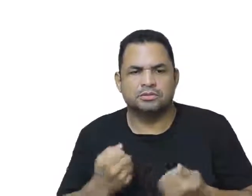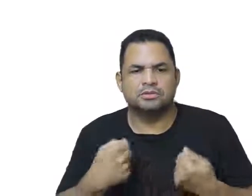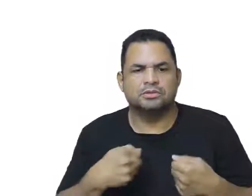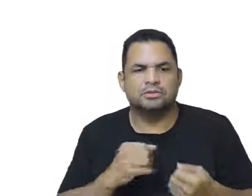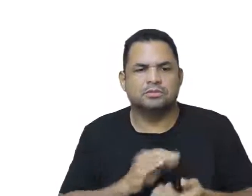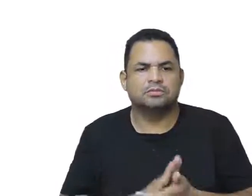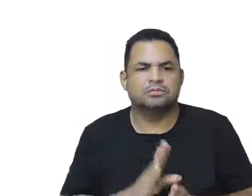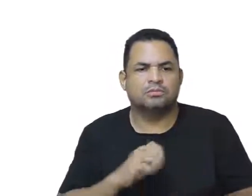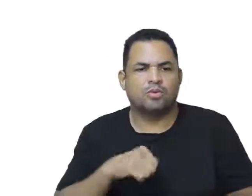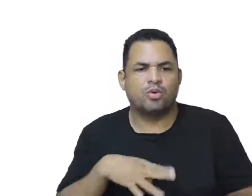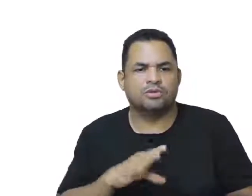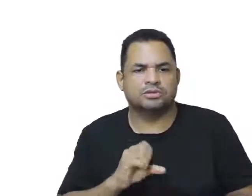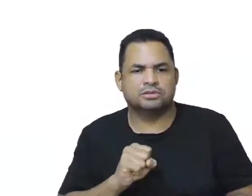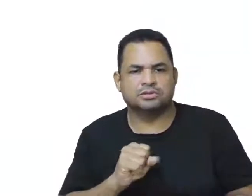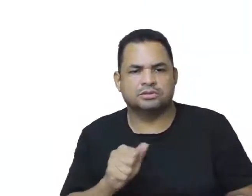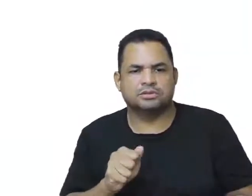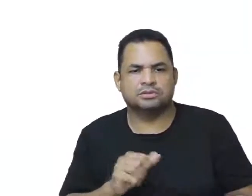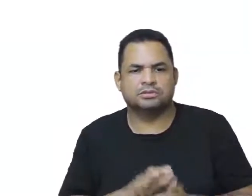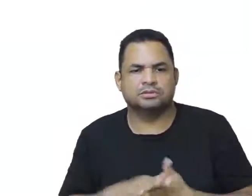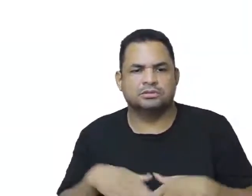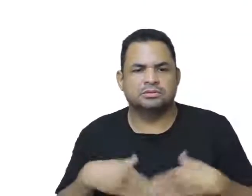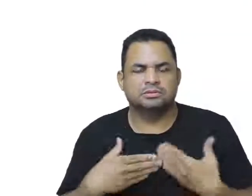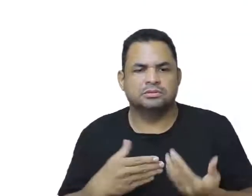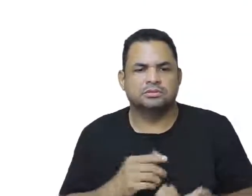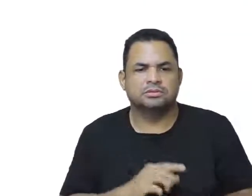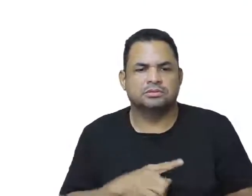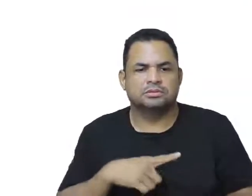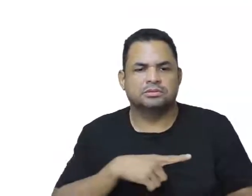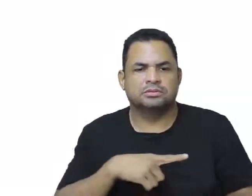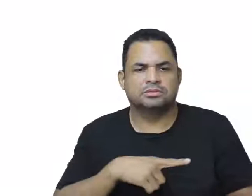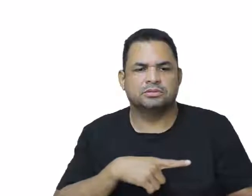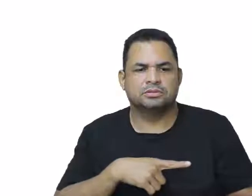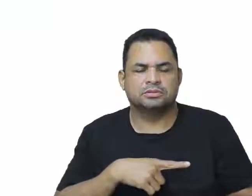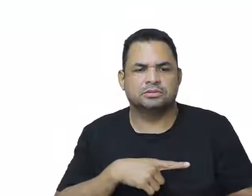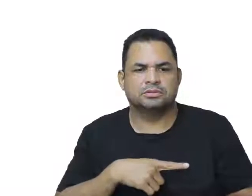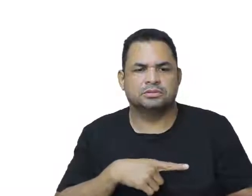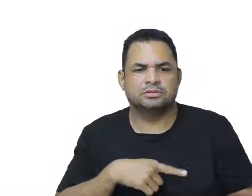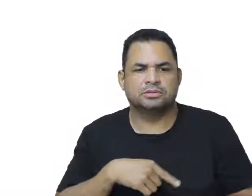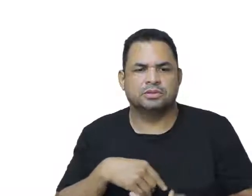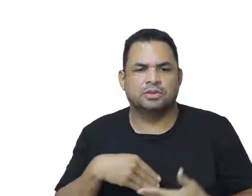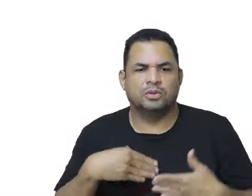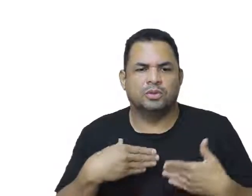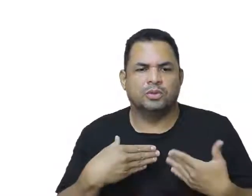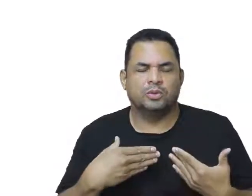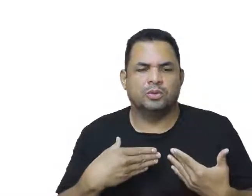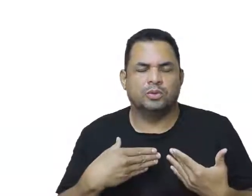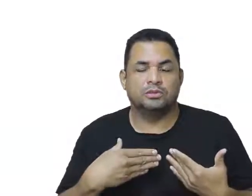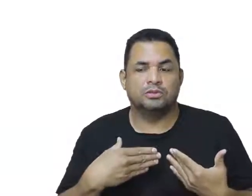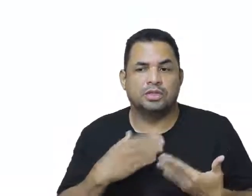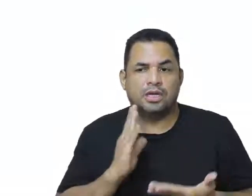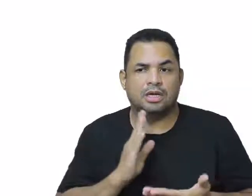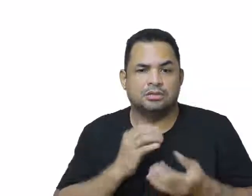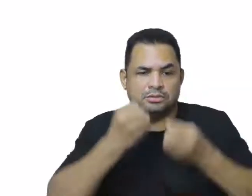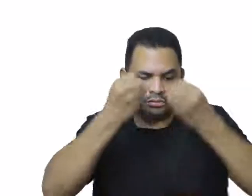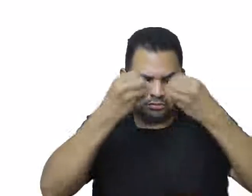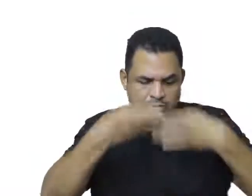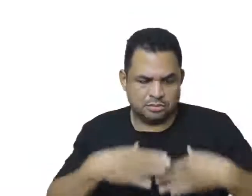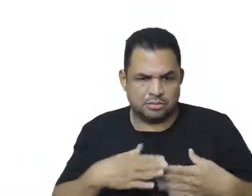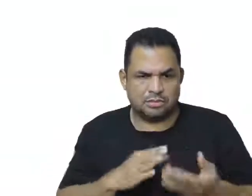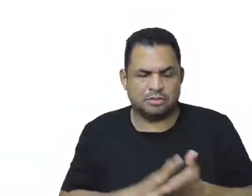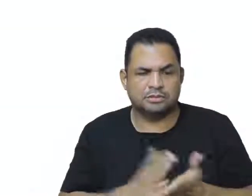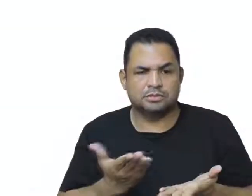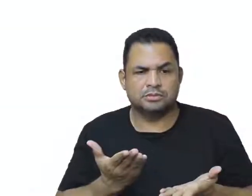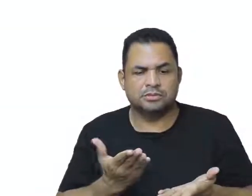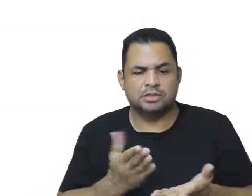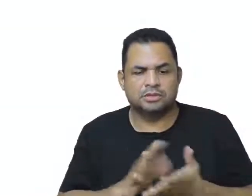ser mucosas, né? Quando elas são espessas, é aquilo que eu falei ainda há pouco, daquelas células produzidas lá